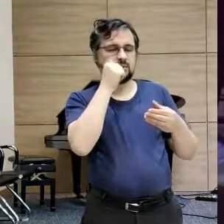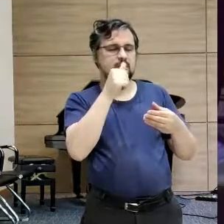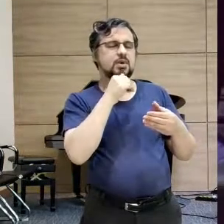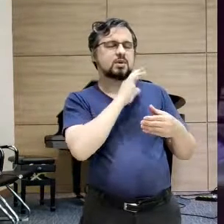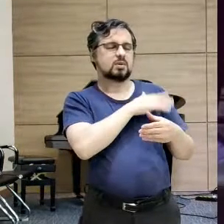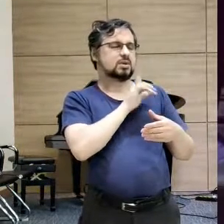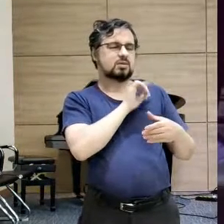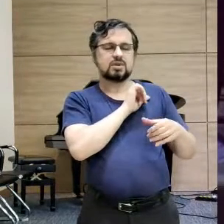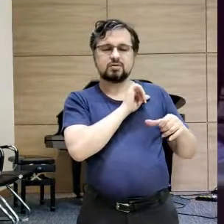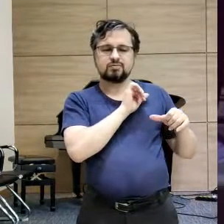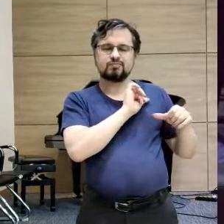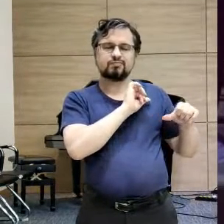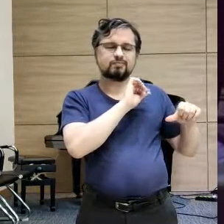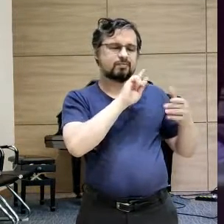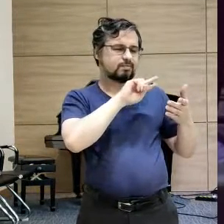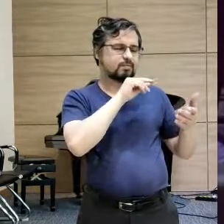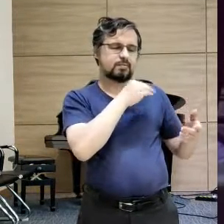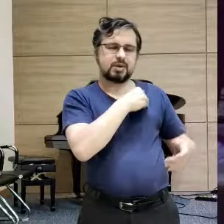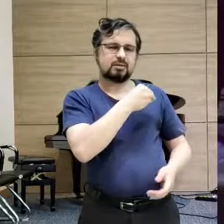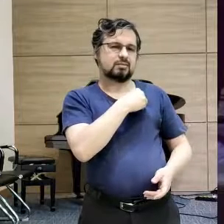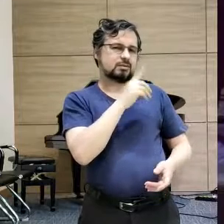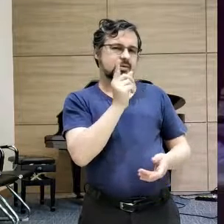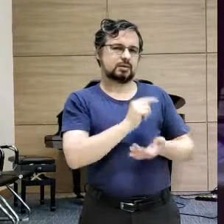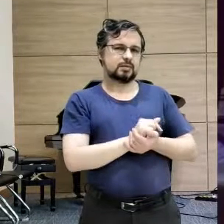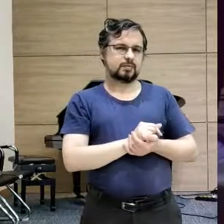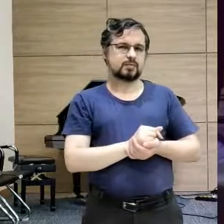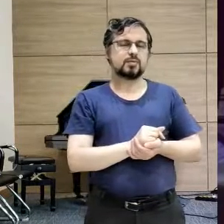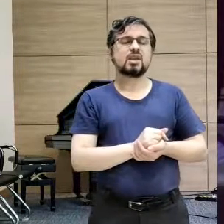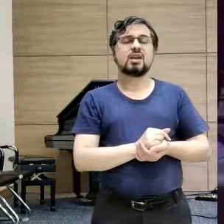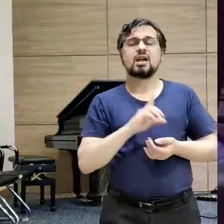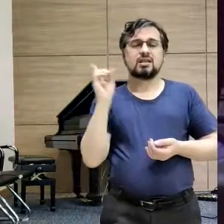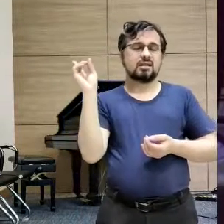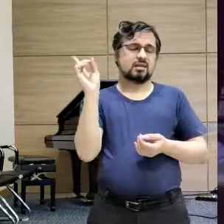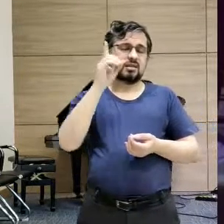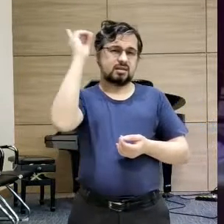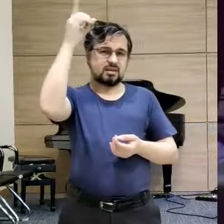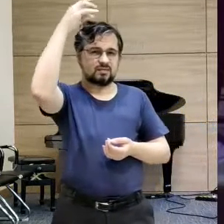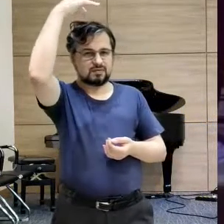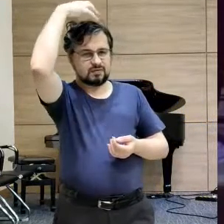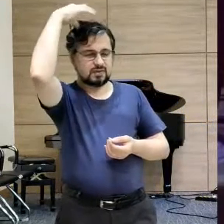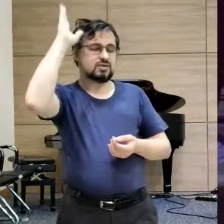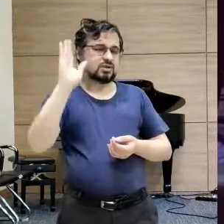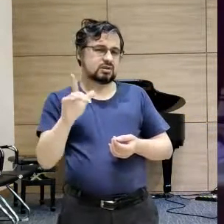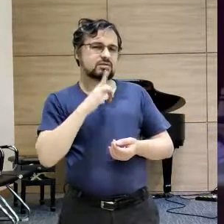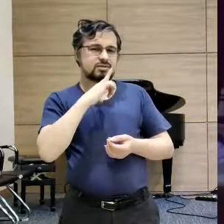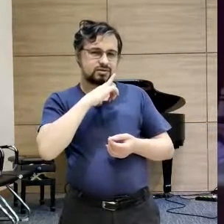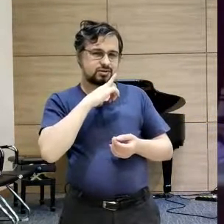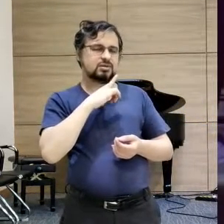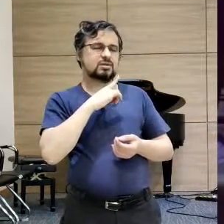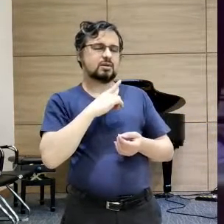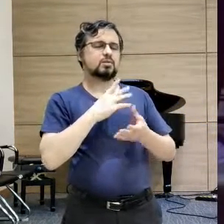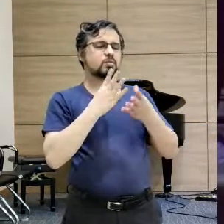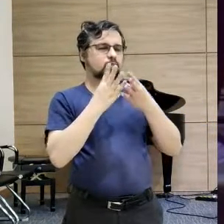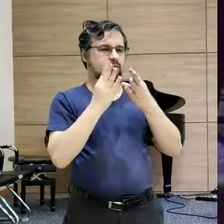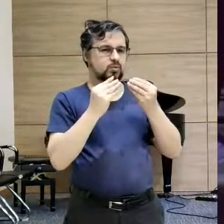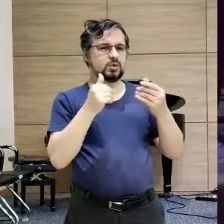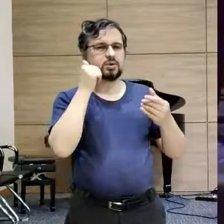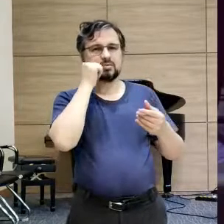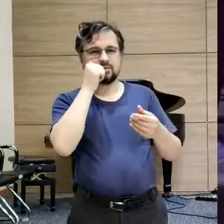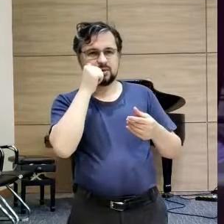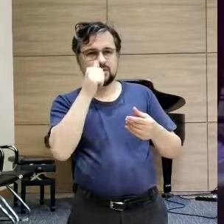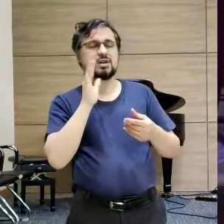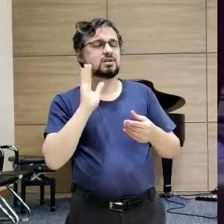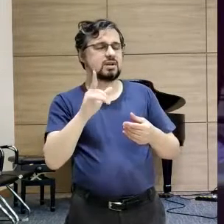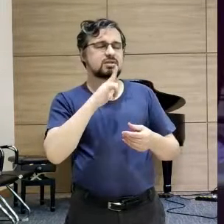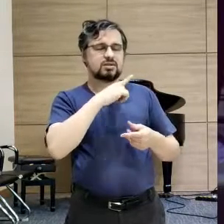corrompesse. E Davi aqui nesse contexto, 2 Samuel, não só tinha muitas mulheres já, as mulheres no seu harém, mas ele tinha muitos filhos.